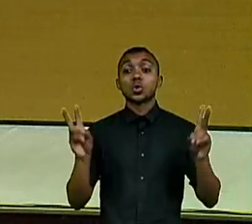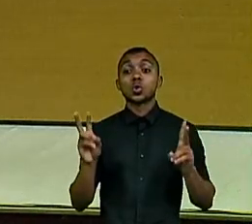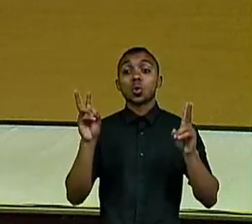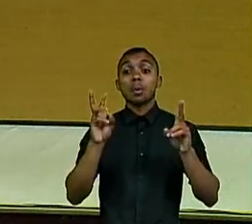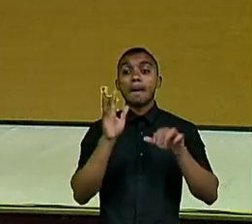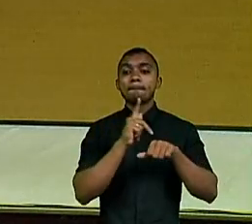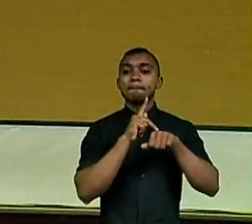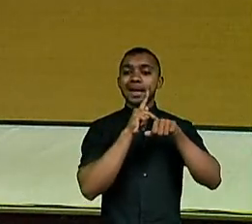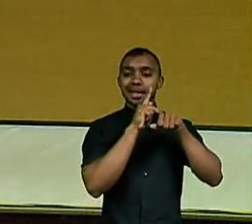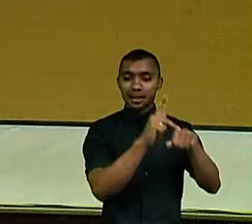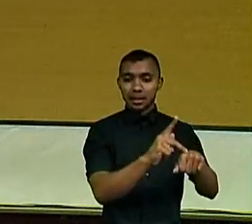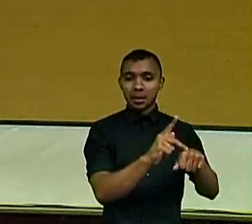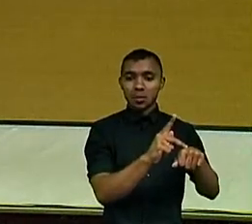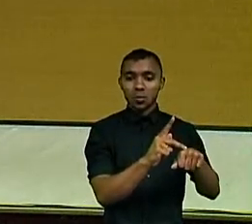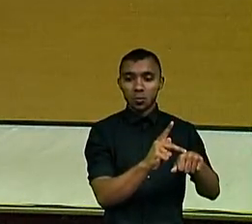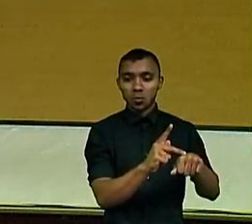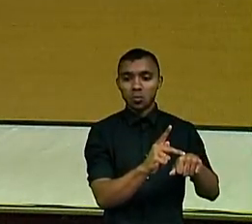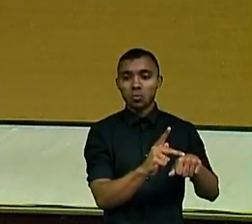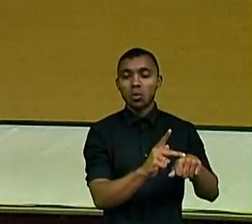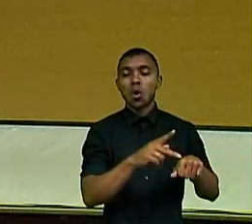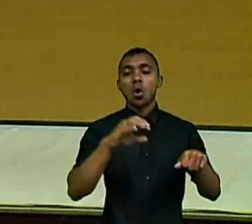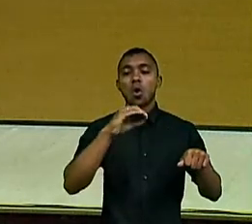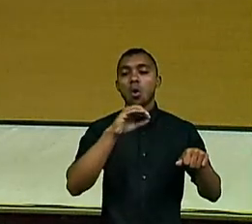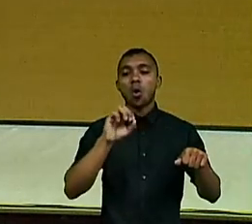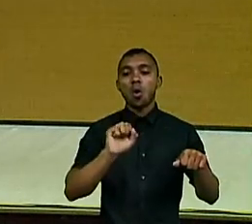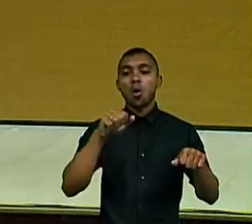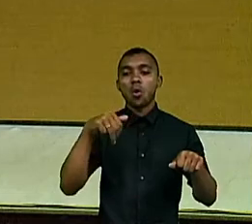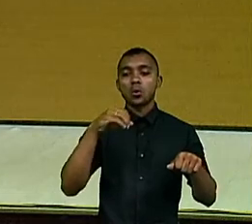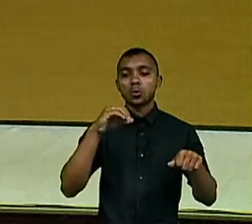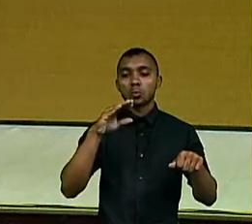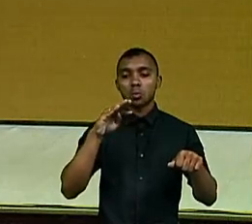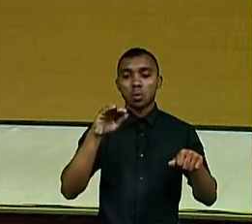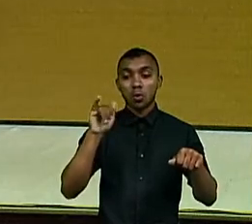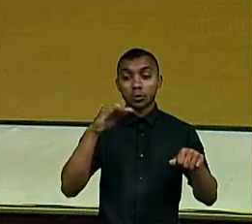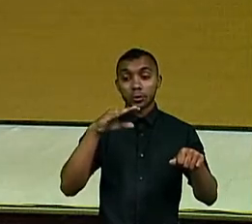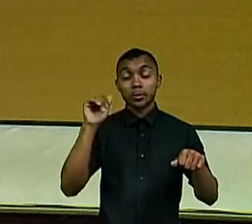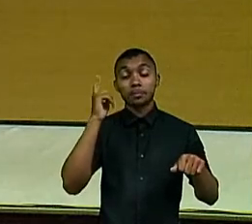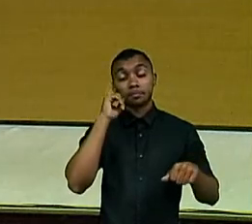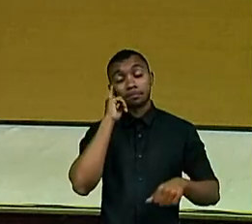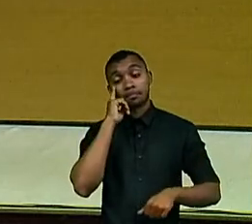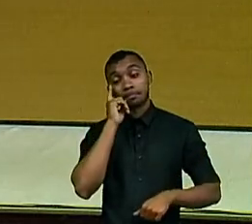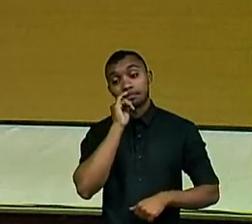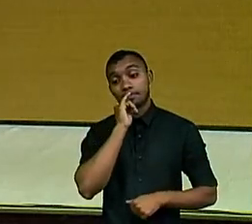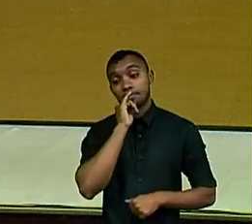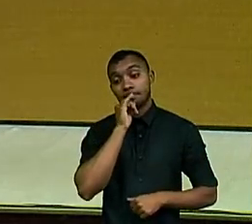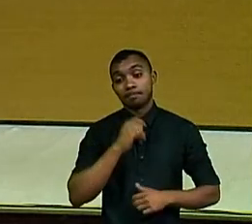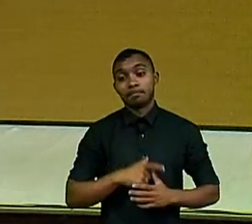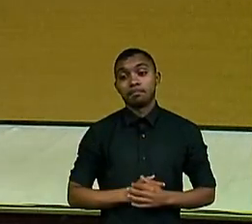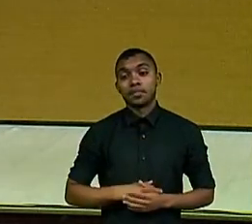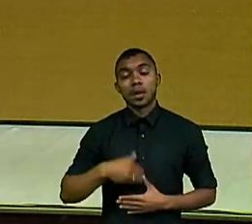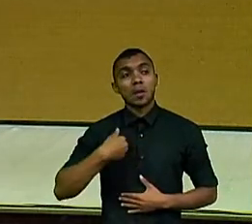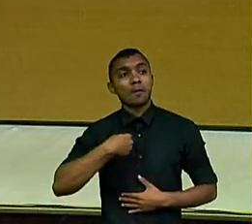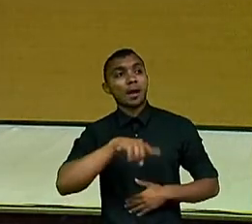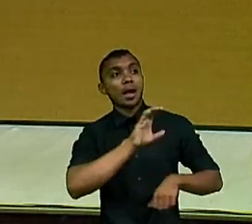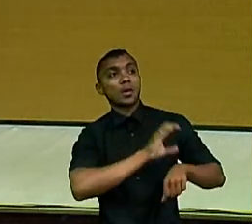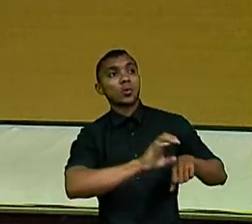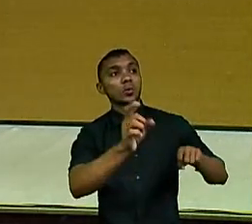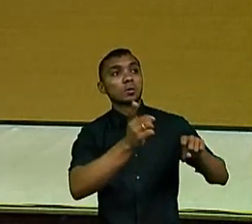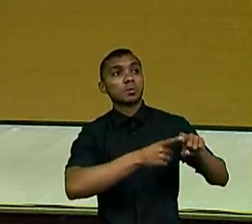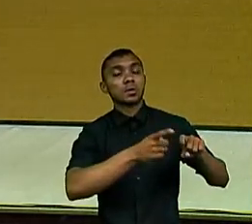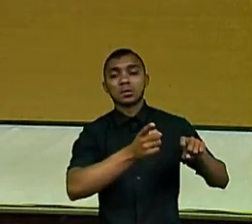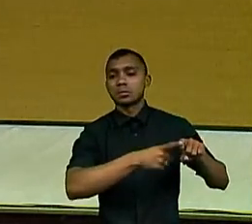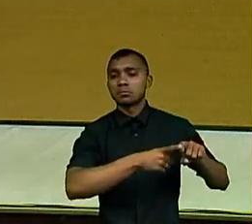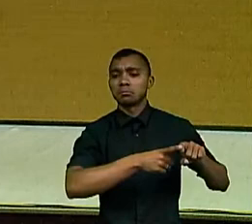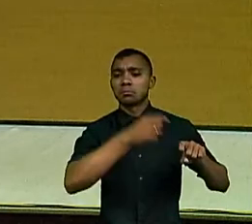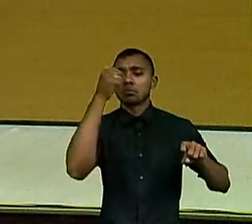pressão hidrostática Então quando você por exemplo vou fazer medicina nunca mais